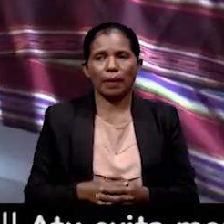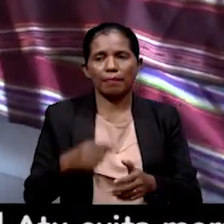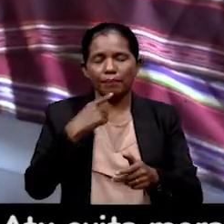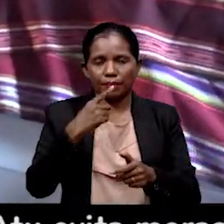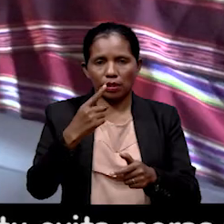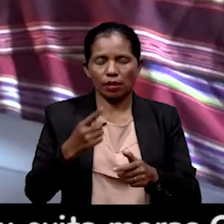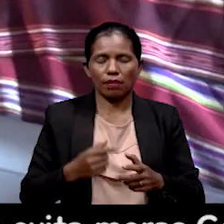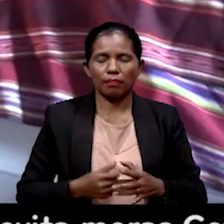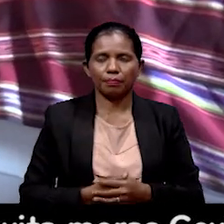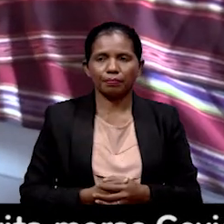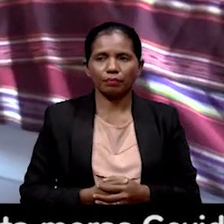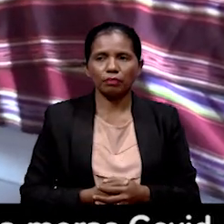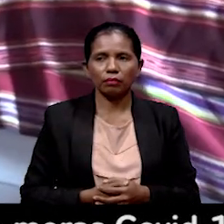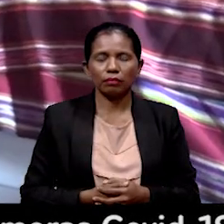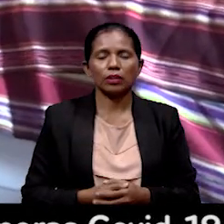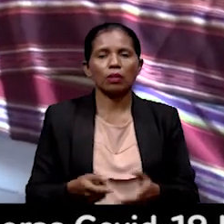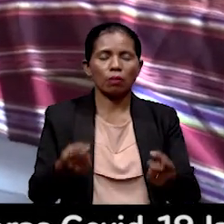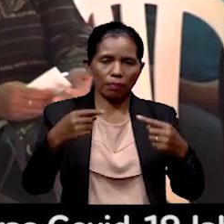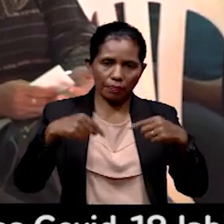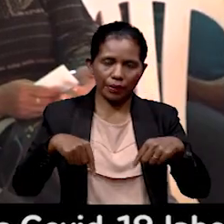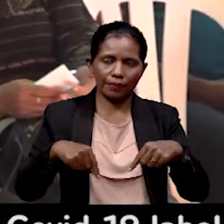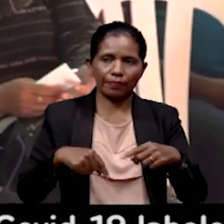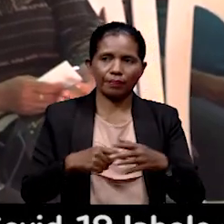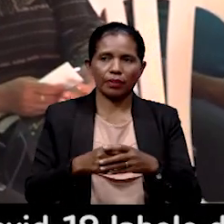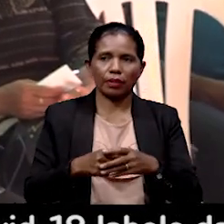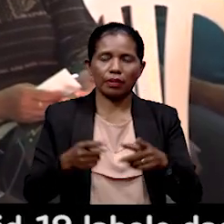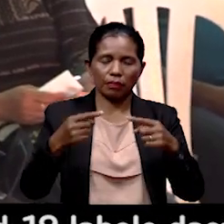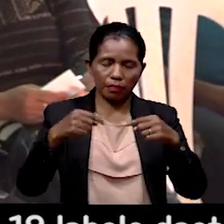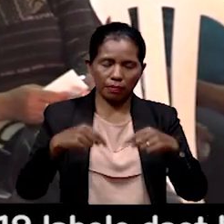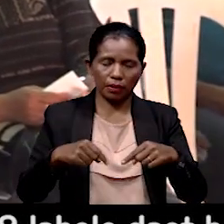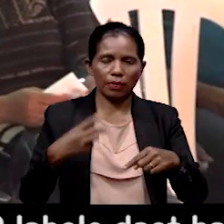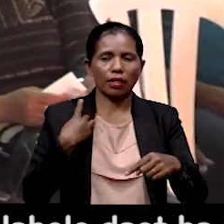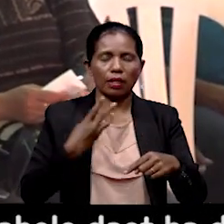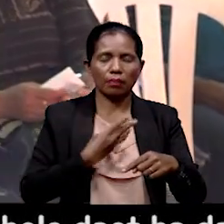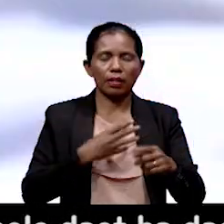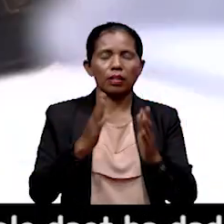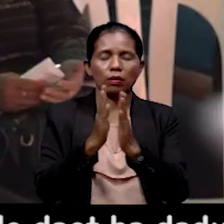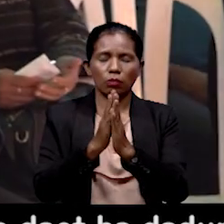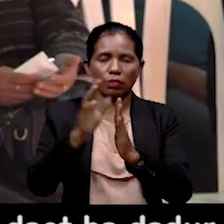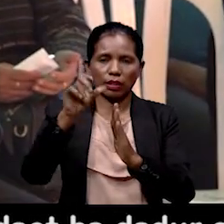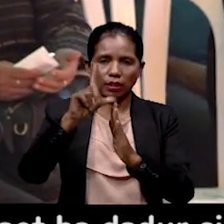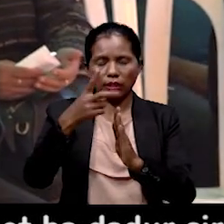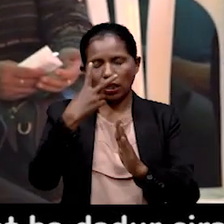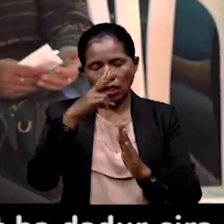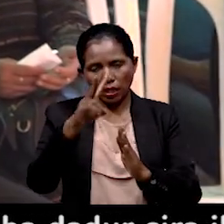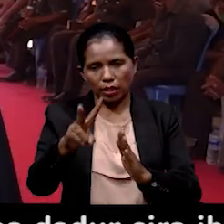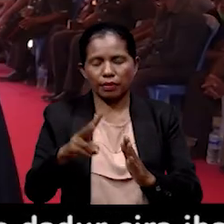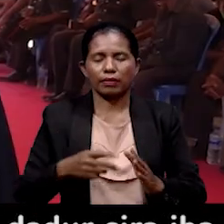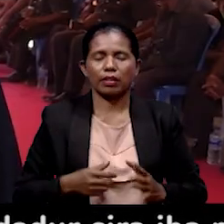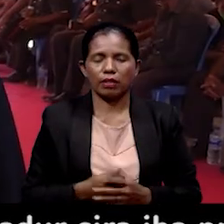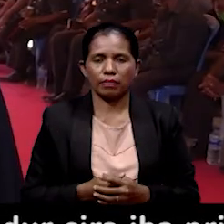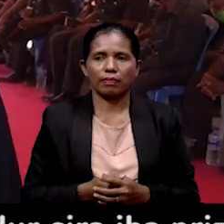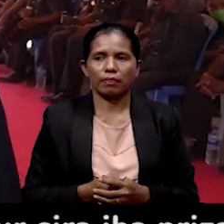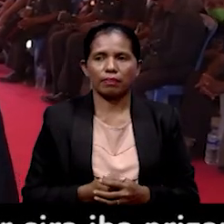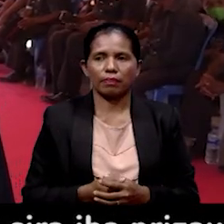hansane umai ba ai ba mena ba mia uma li sang we boro re mia la wili gorenu